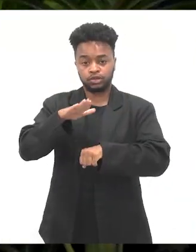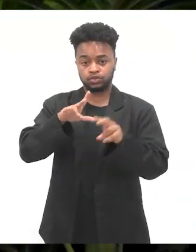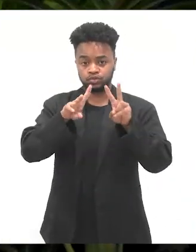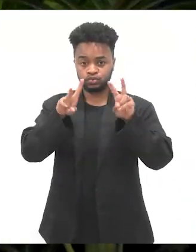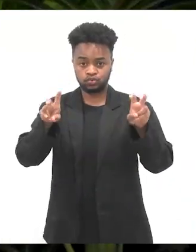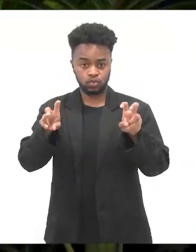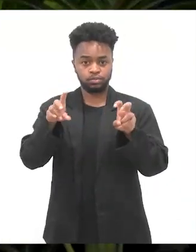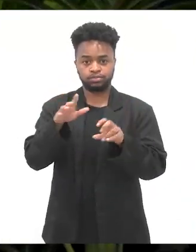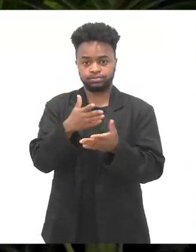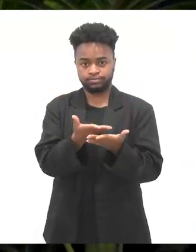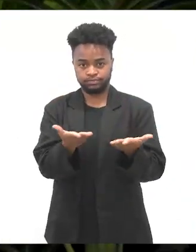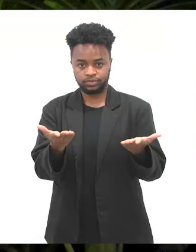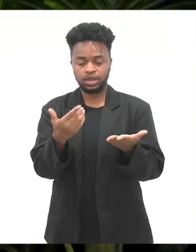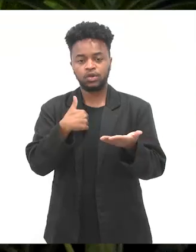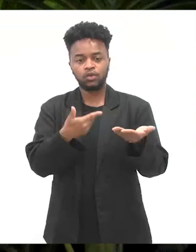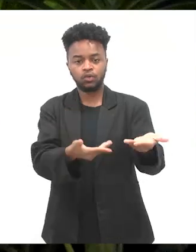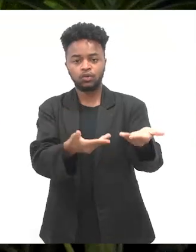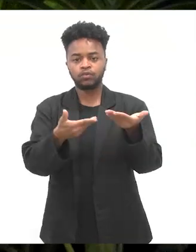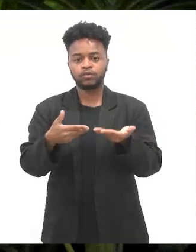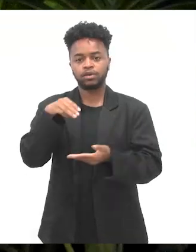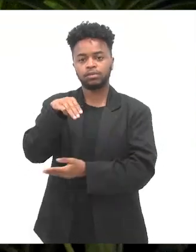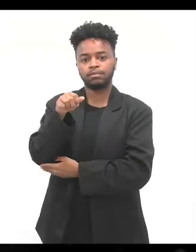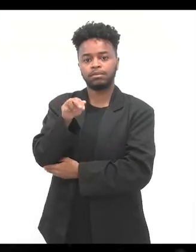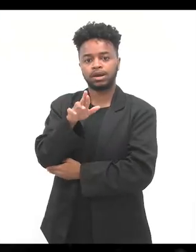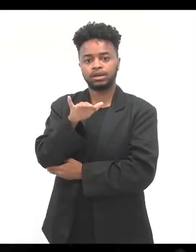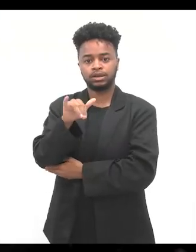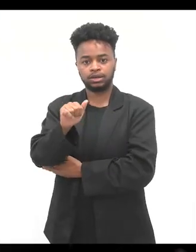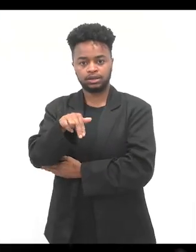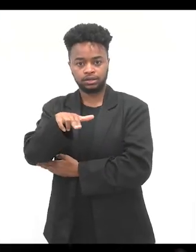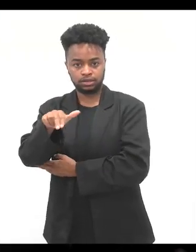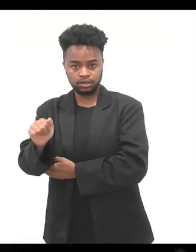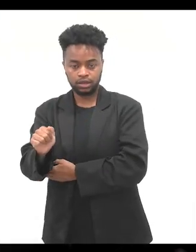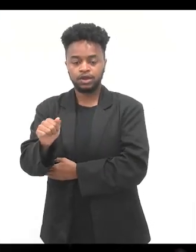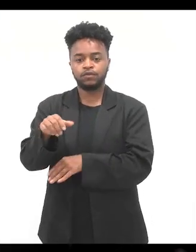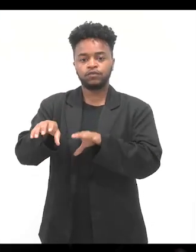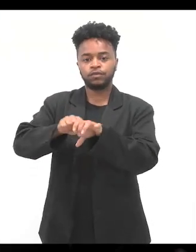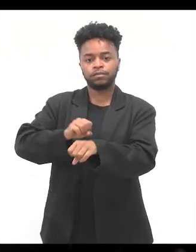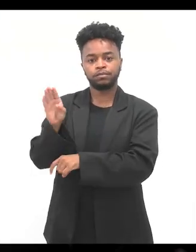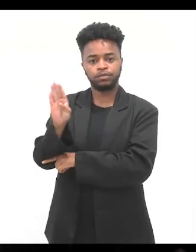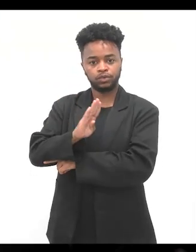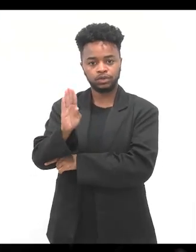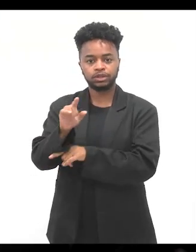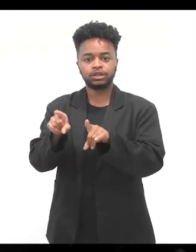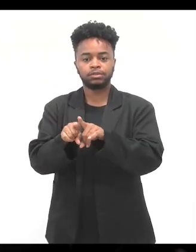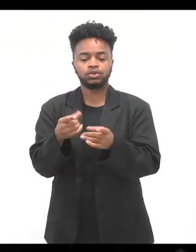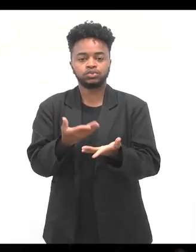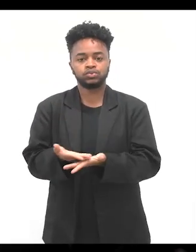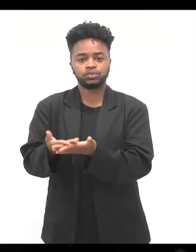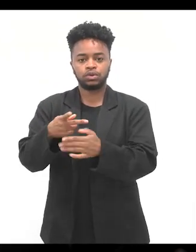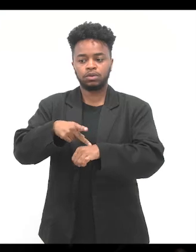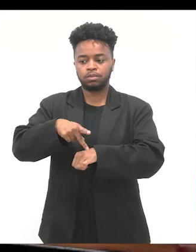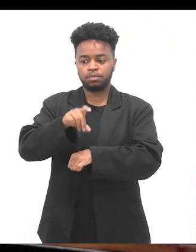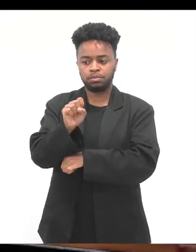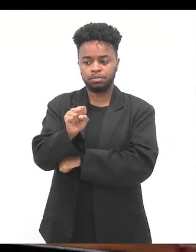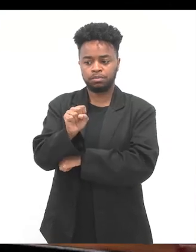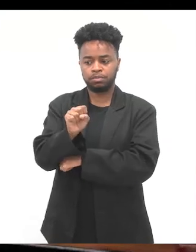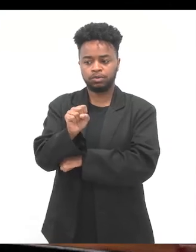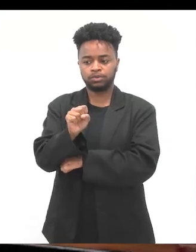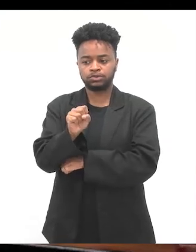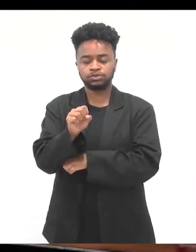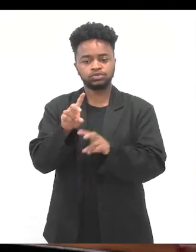Gonçalves Tavares, do Programa de Pós-Graduação Dinâmica dos Oceanos e da Terra da UF, com José Manuel Pereira